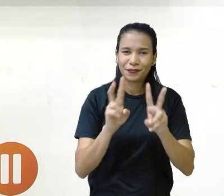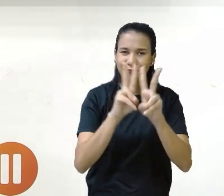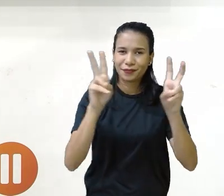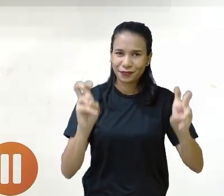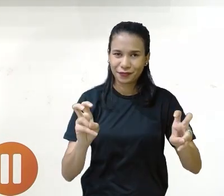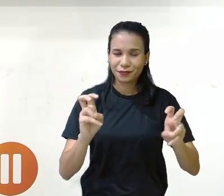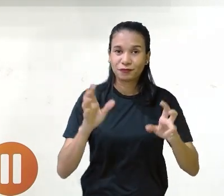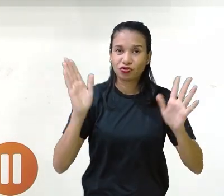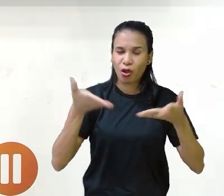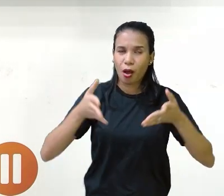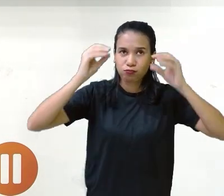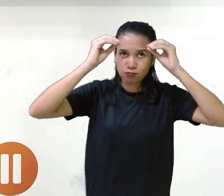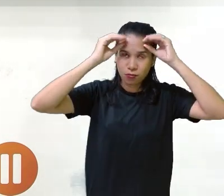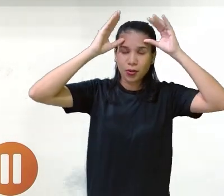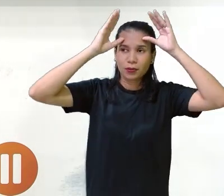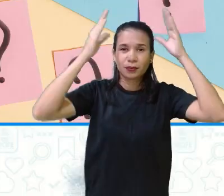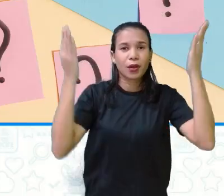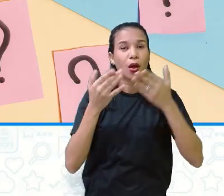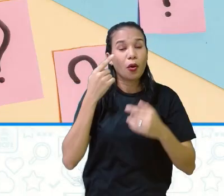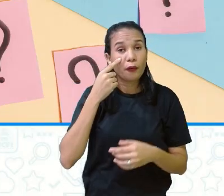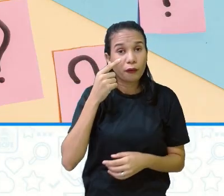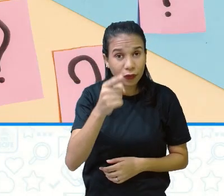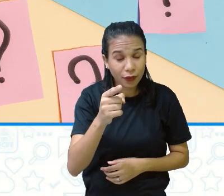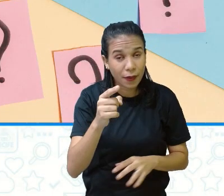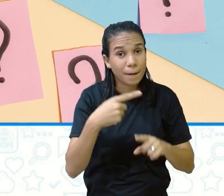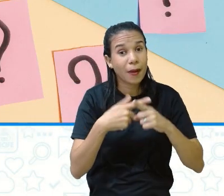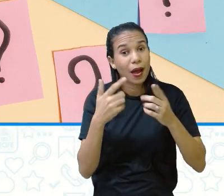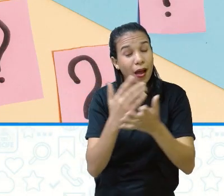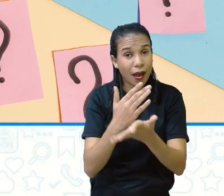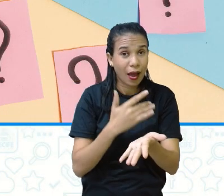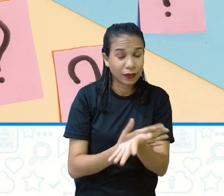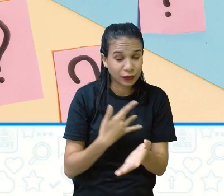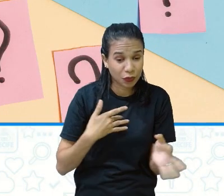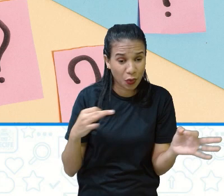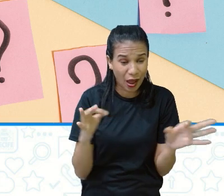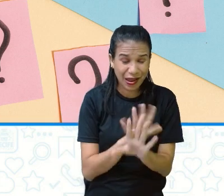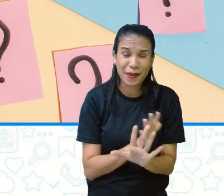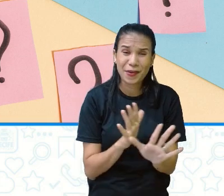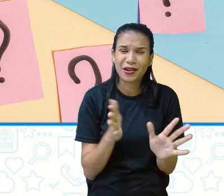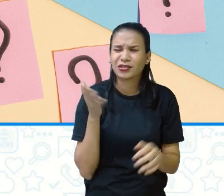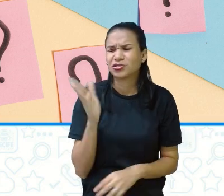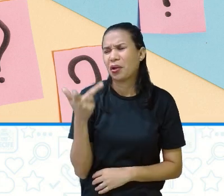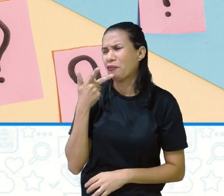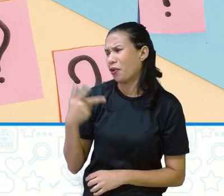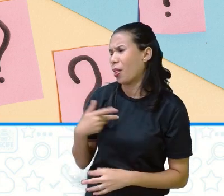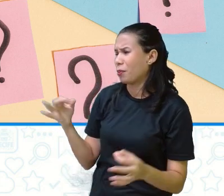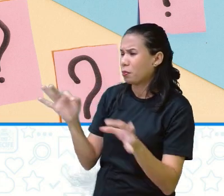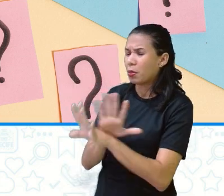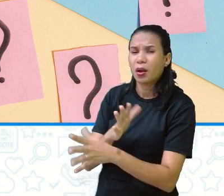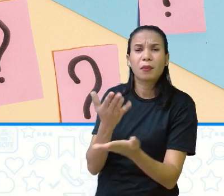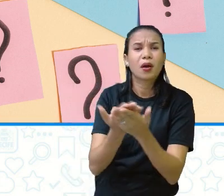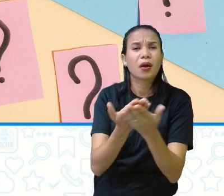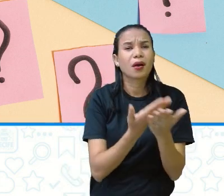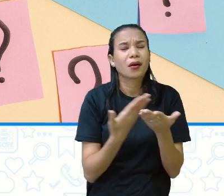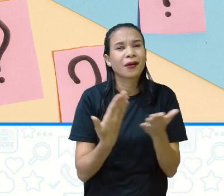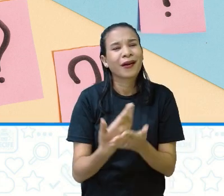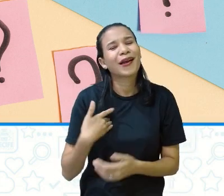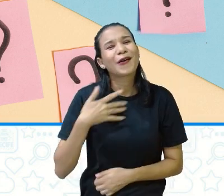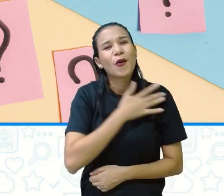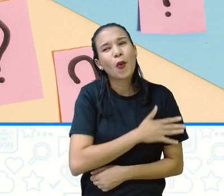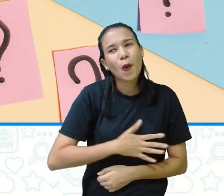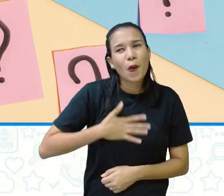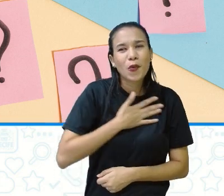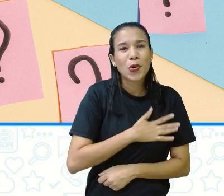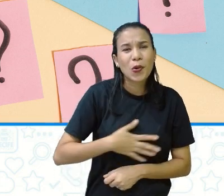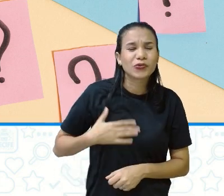assunto. Agora é com você. Antes de eu ir embora, né? Porque já mandaram eu ir embora. Minha gente, eu gosto tanto